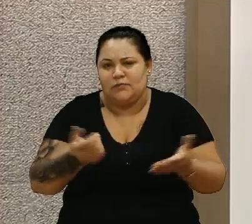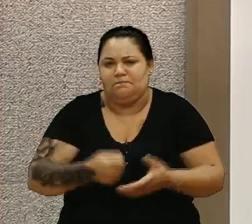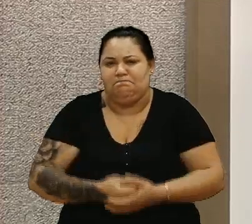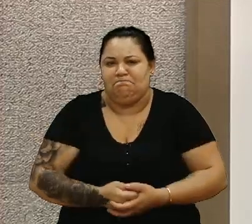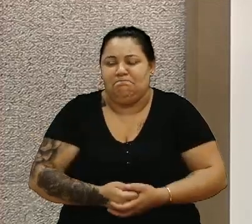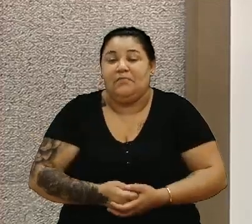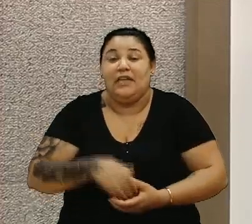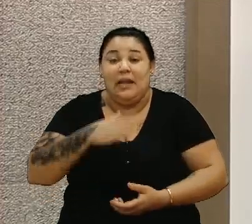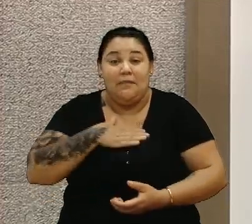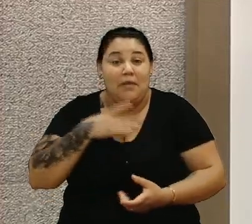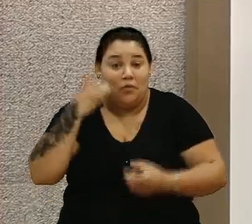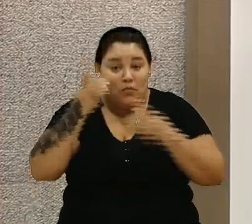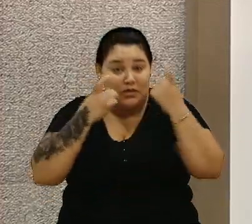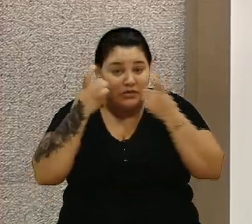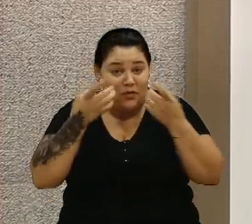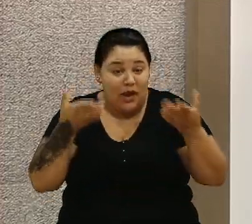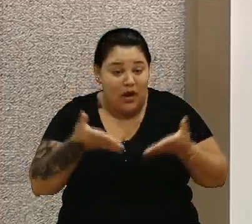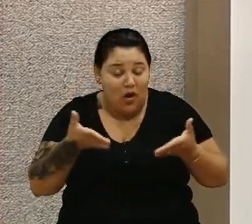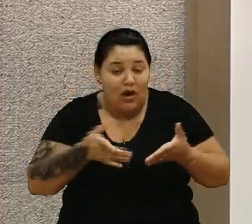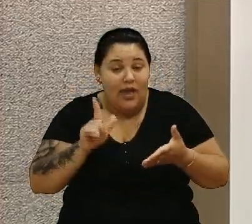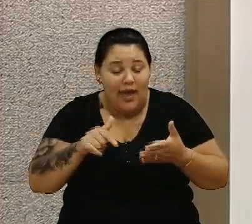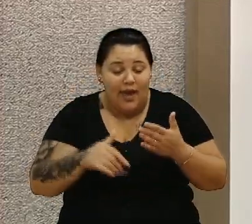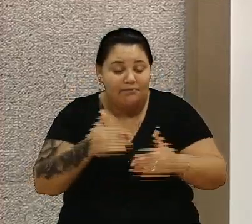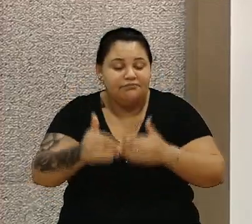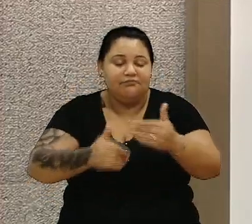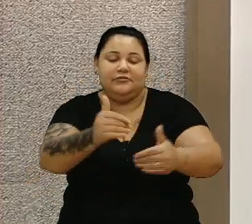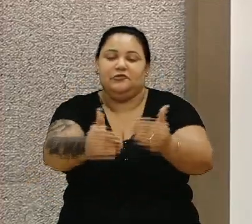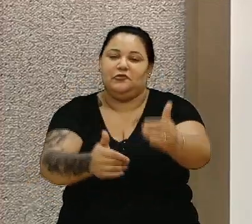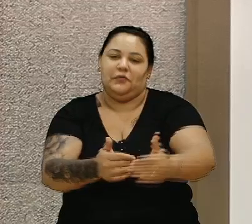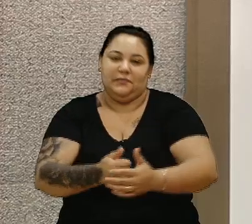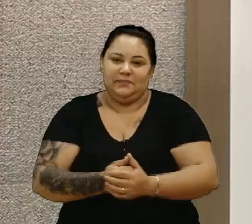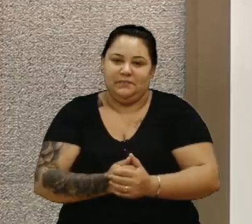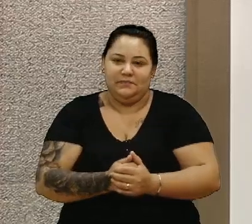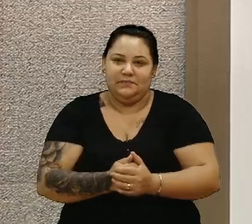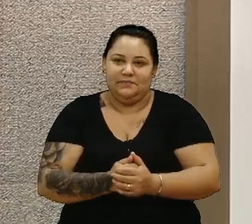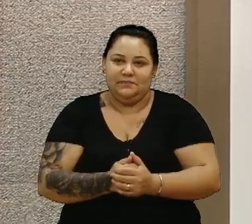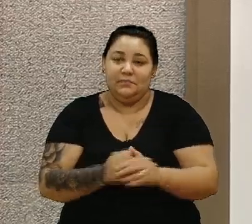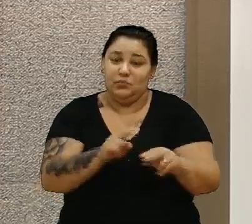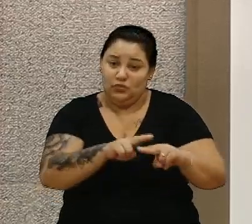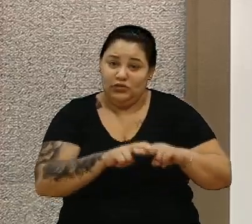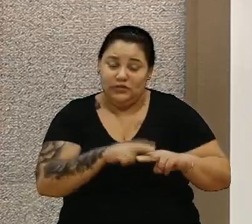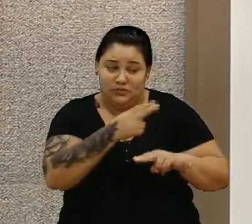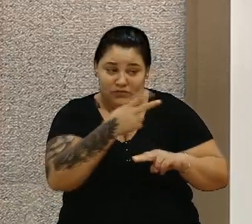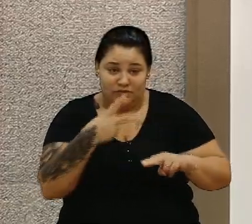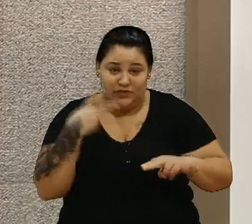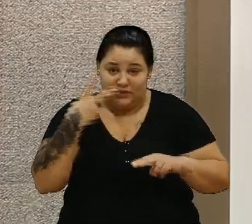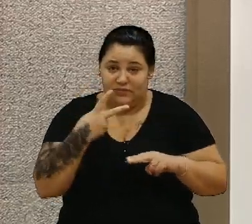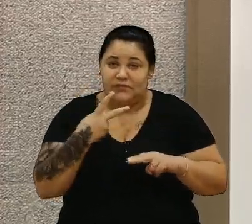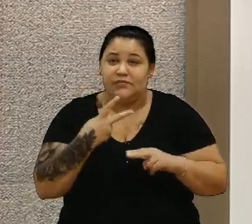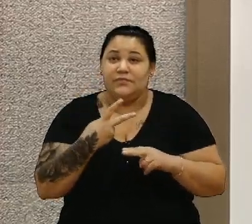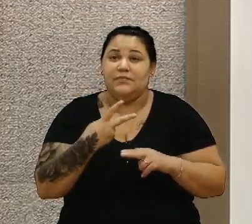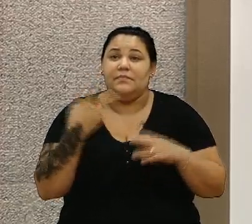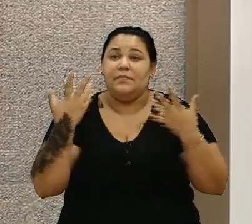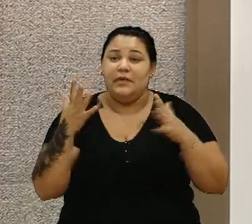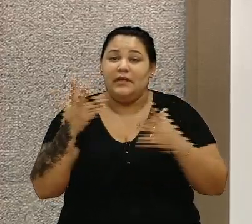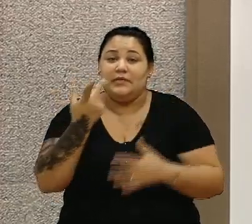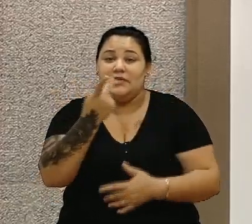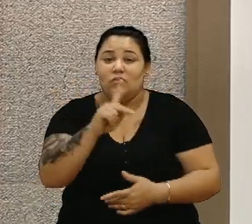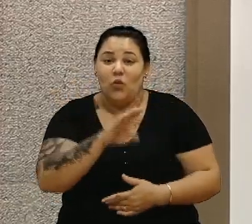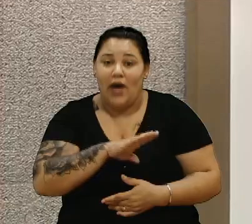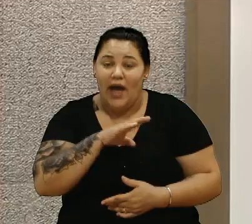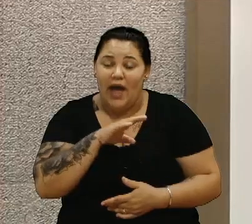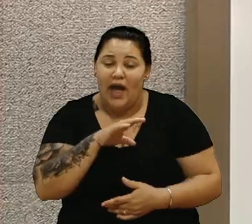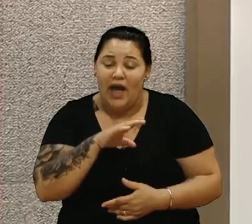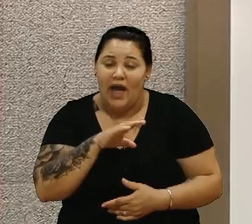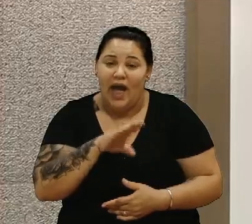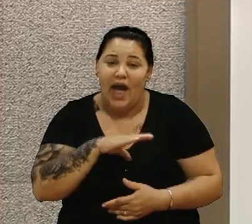minha preocupação agora é que as coisas andem. Por isso, vereador, parabéns por sua iniciativa de retomar